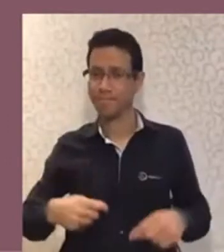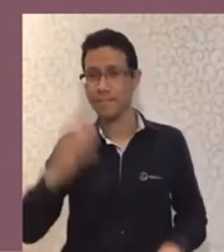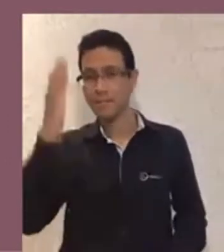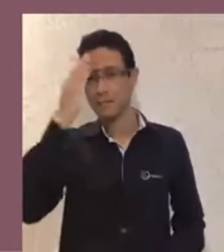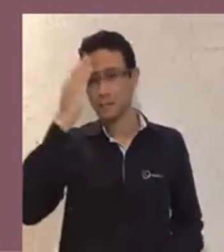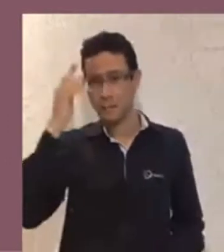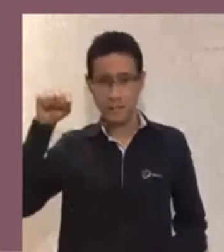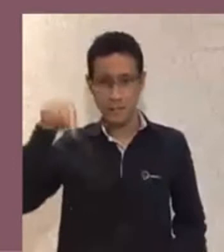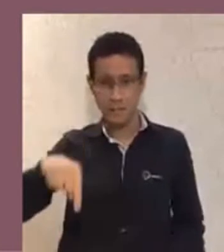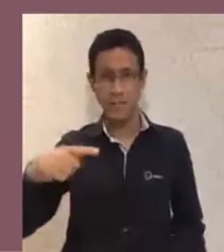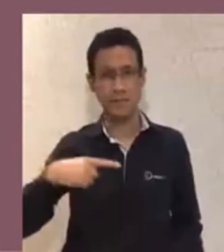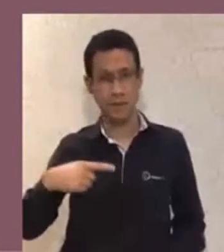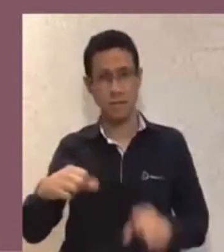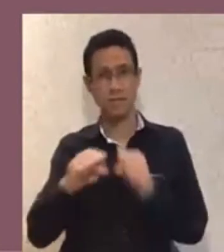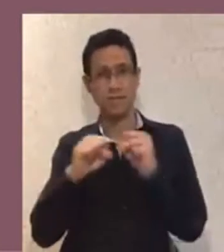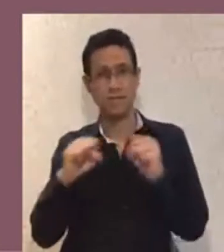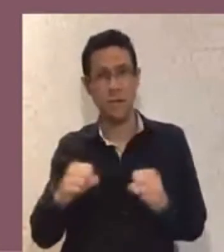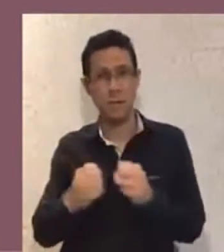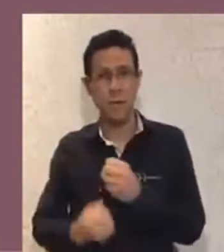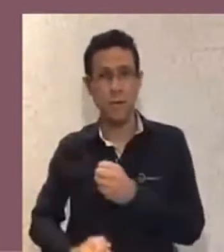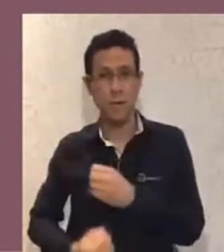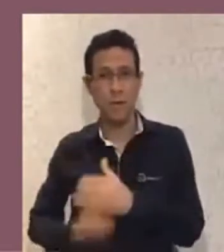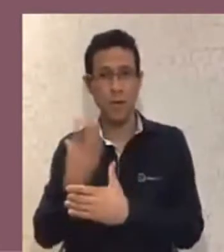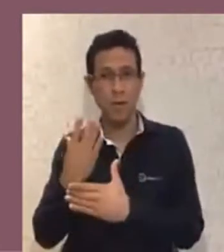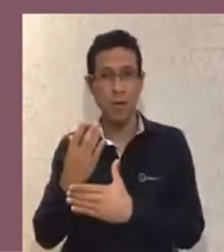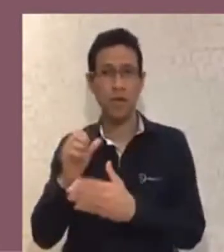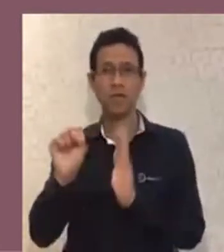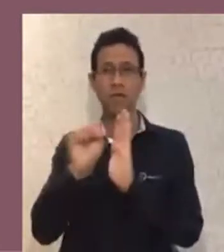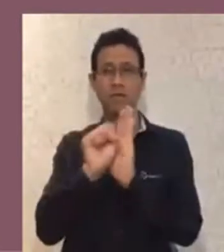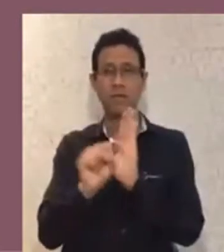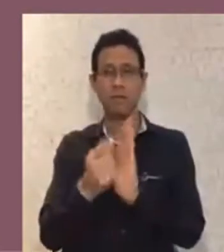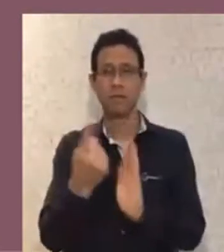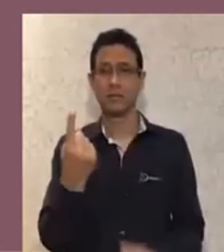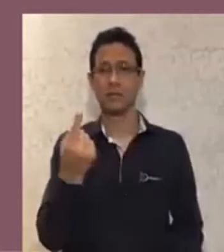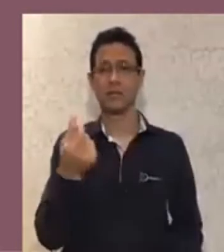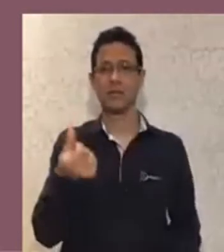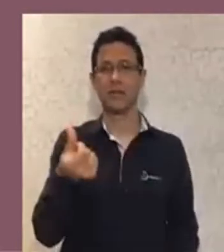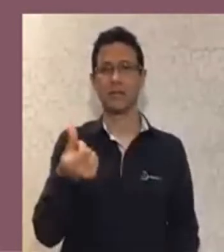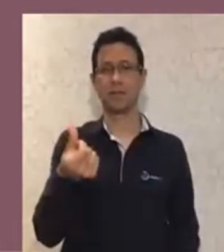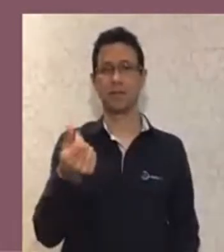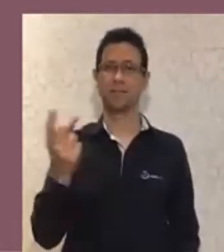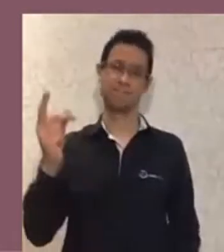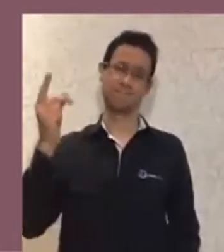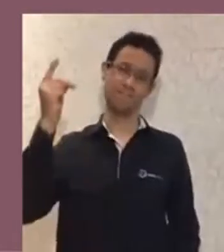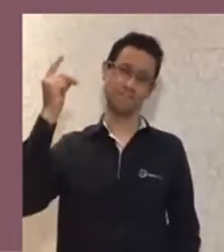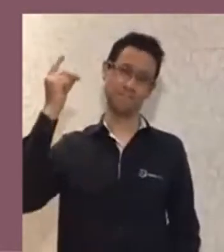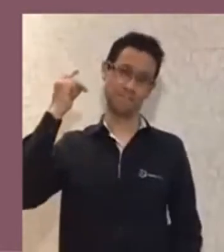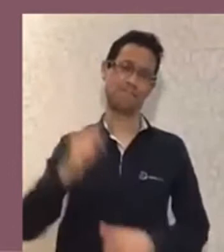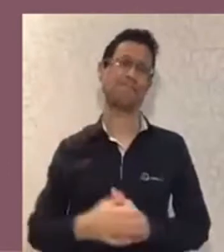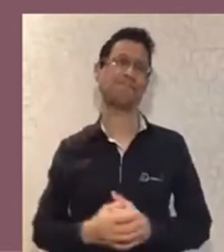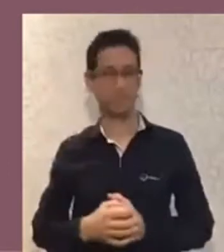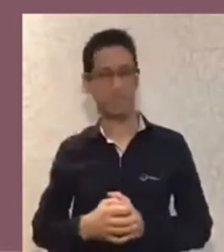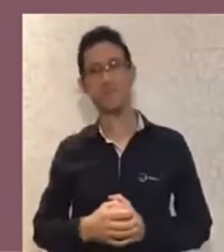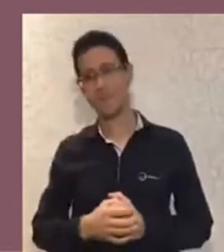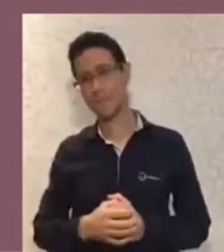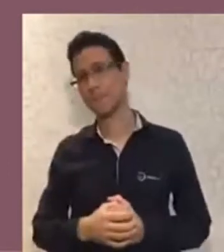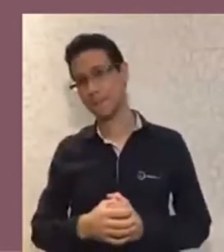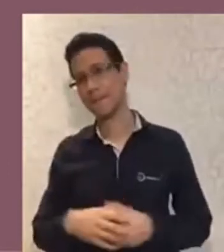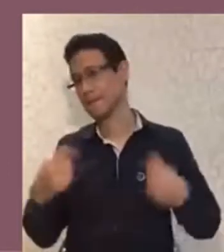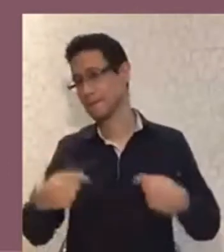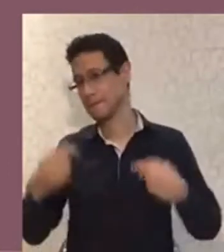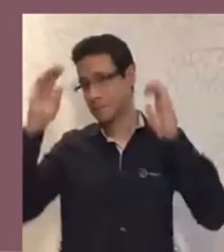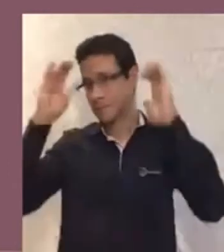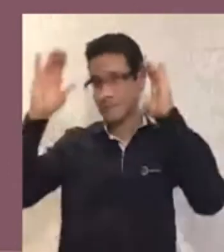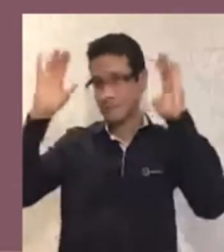mundo criado lá no século XVI. E temos que necessariamente nos perguntar o